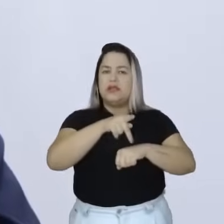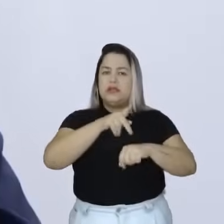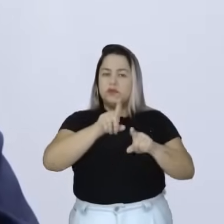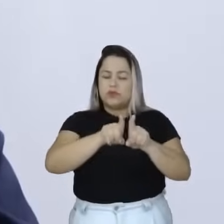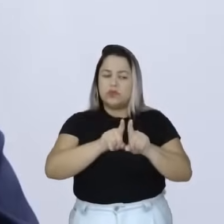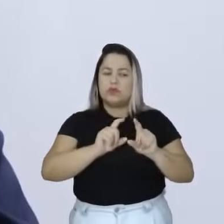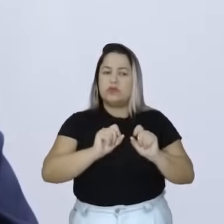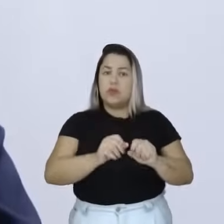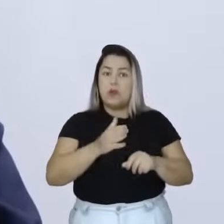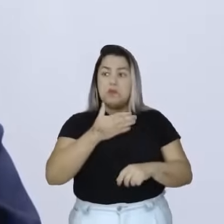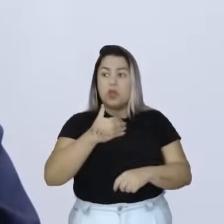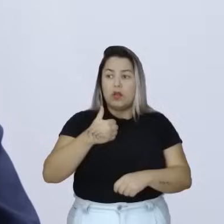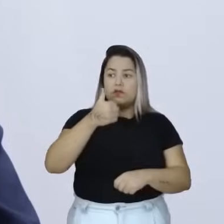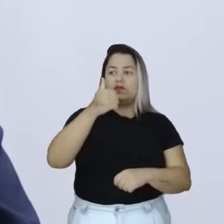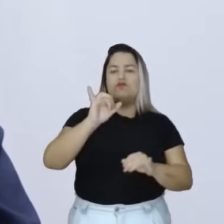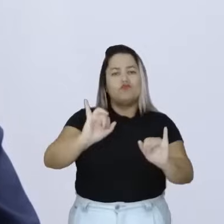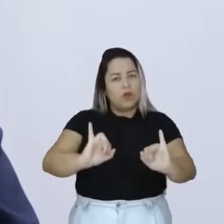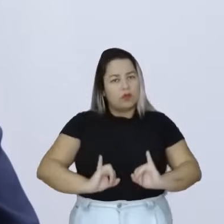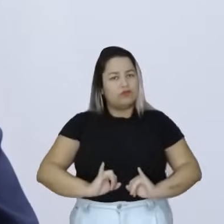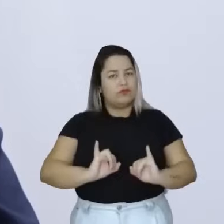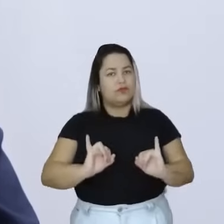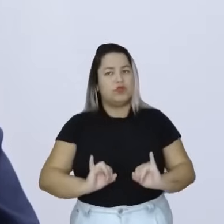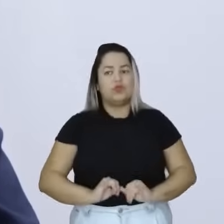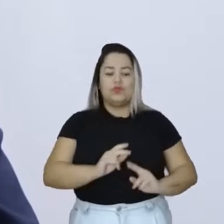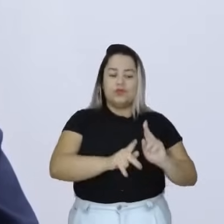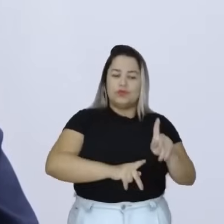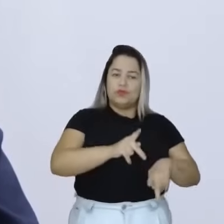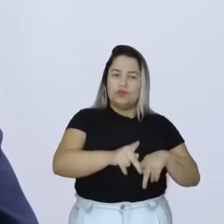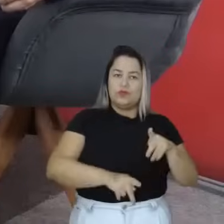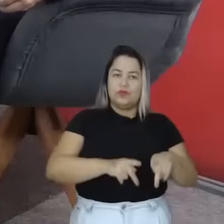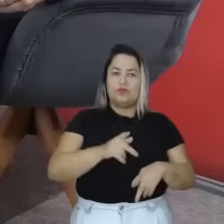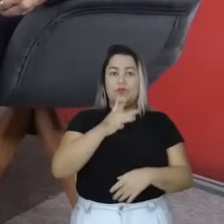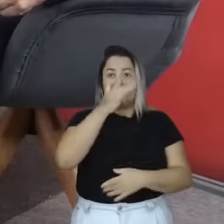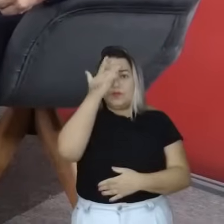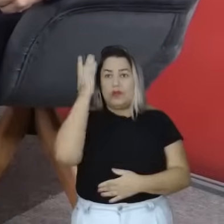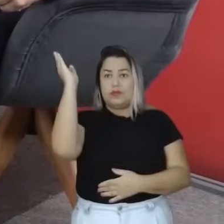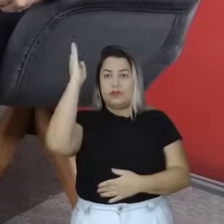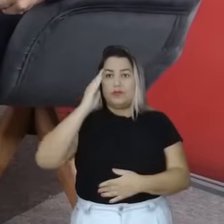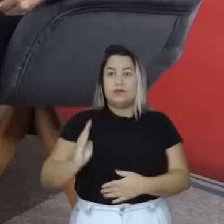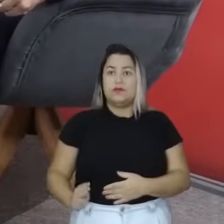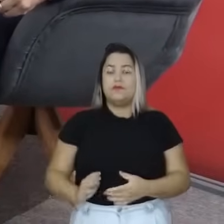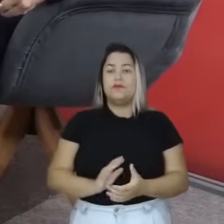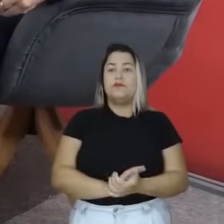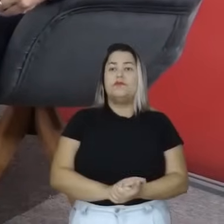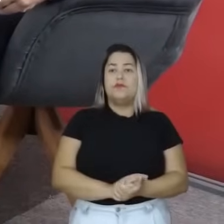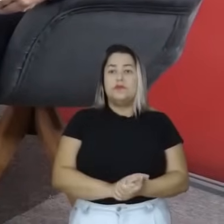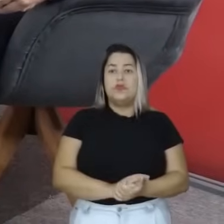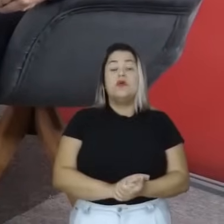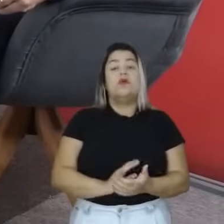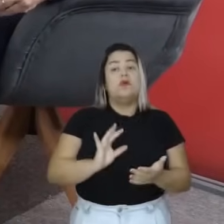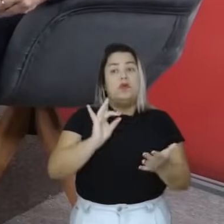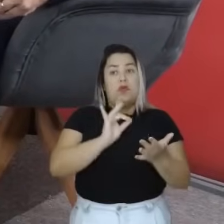às necessidades cruciais do povo e da gente brasileira. Incrível, isso realmente é colocar o